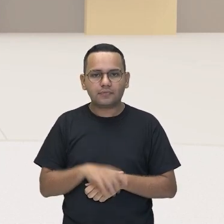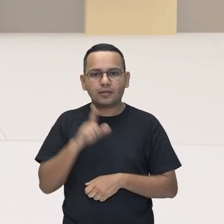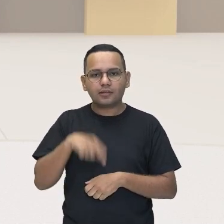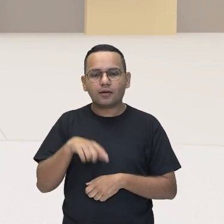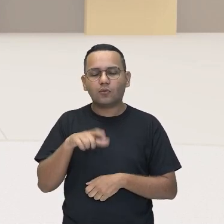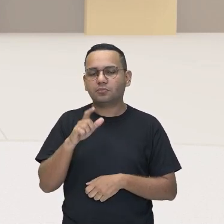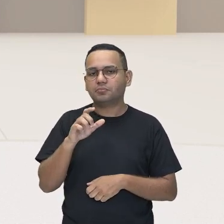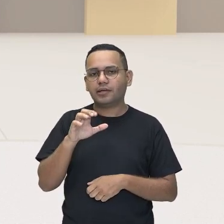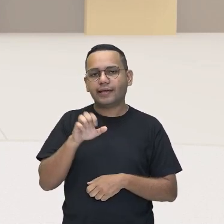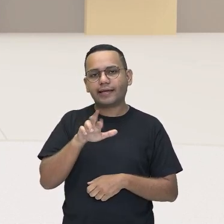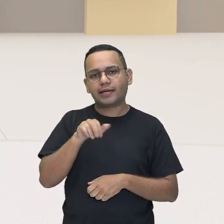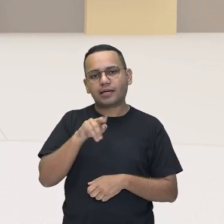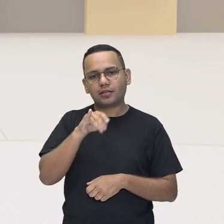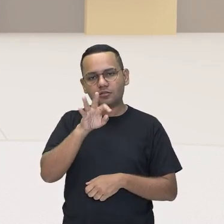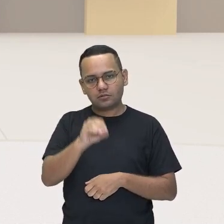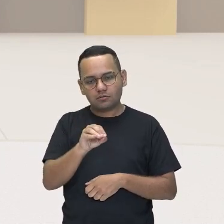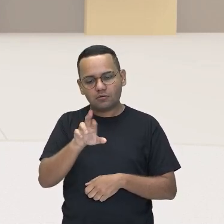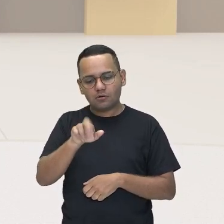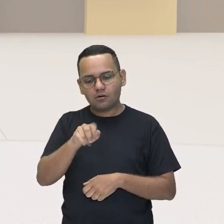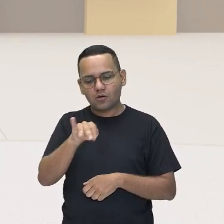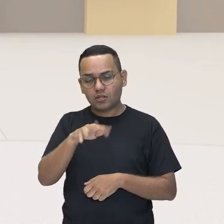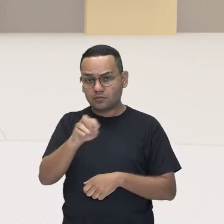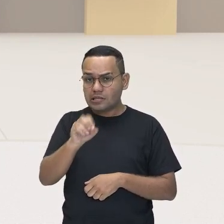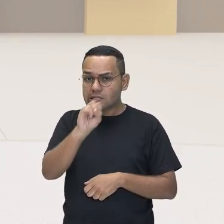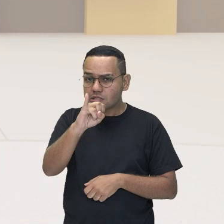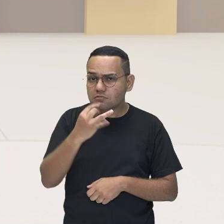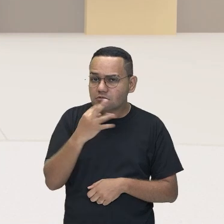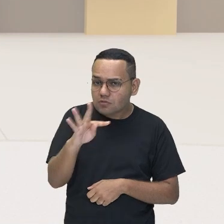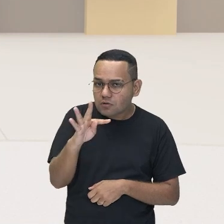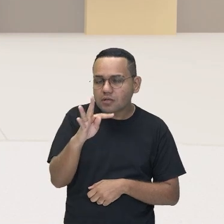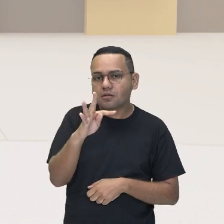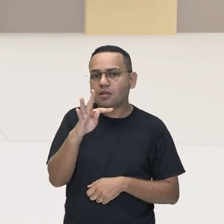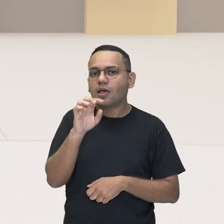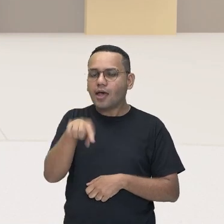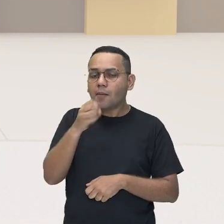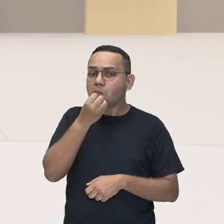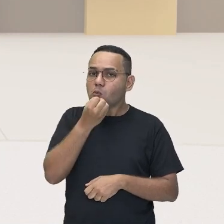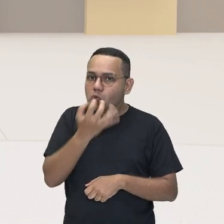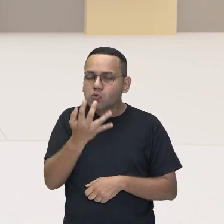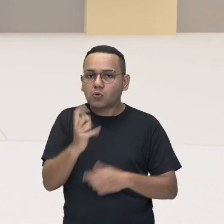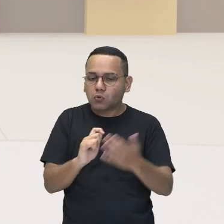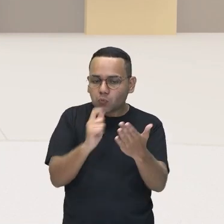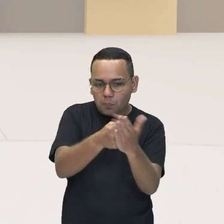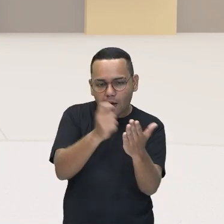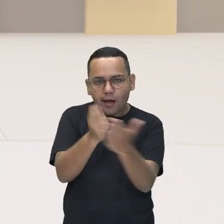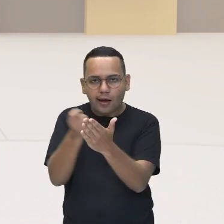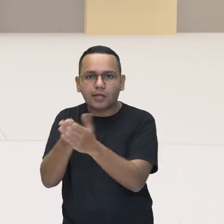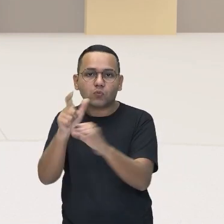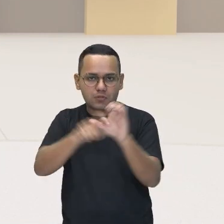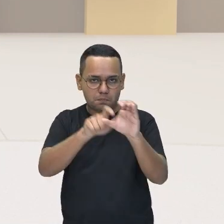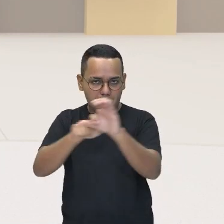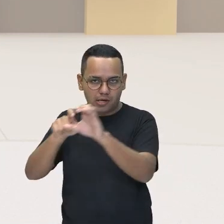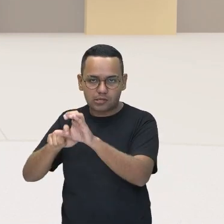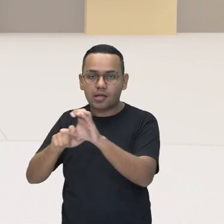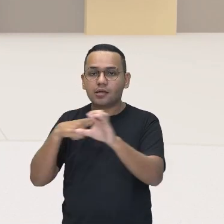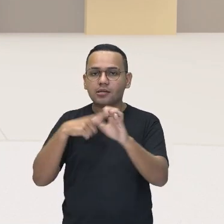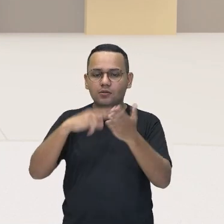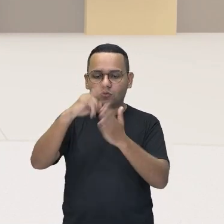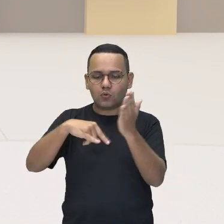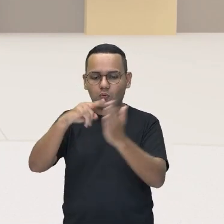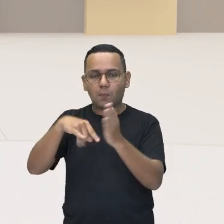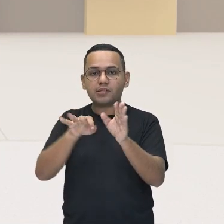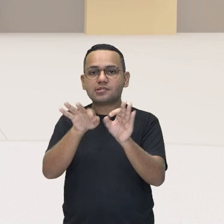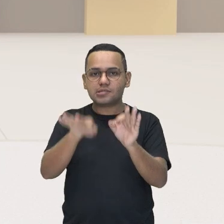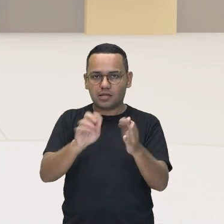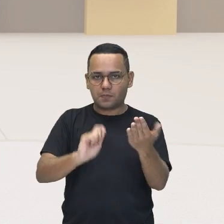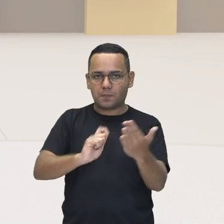rotativo. Se você não o conhece, esse é um bom indicativo de que está com as suas finanças em dia e pagando a sua fatura dentro do prazo.